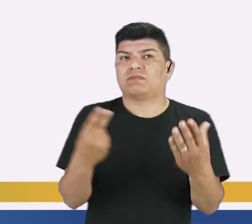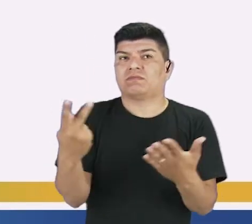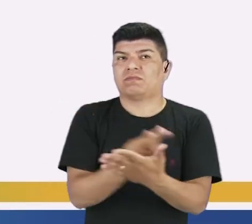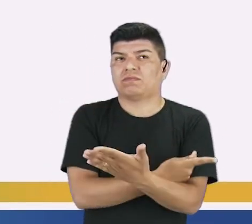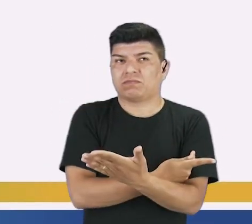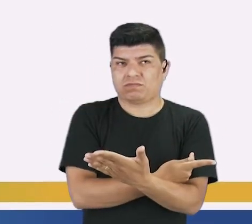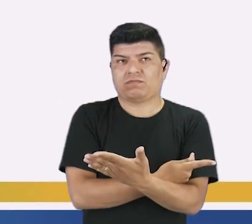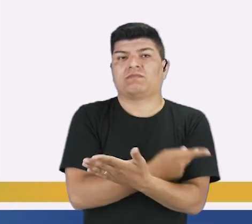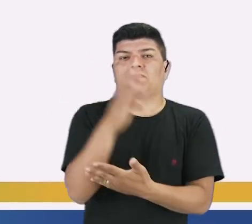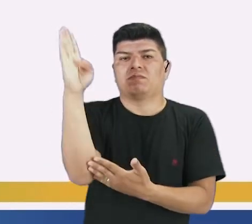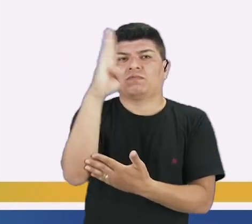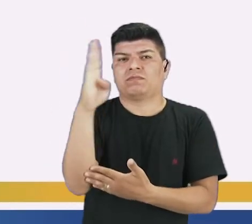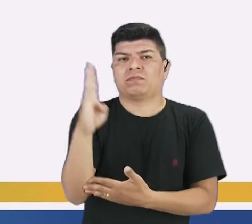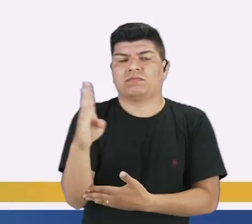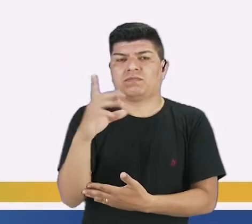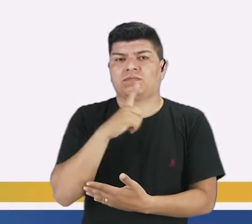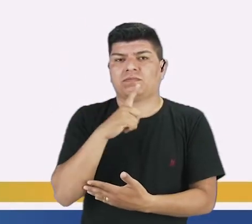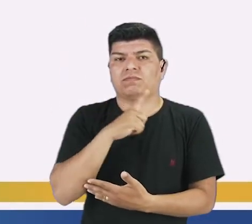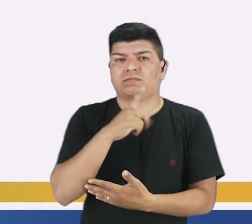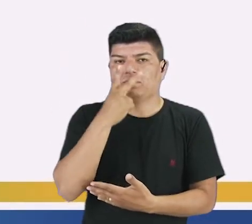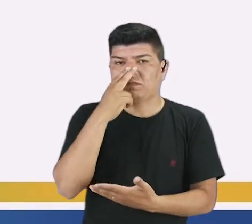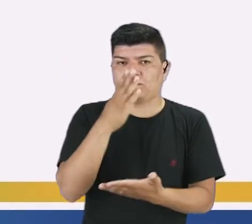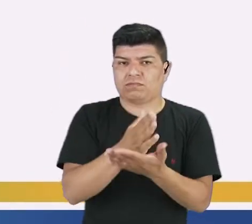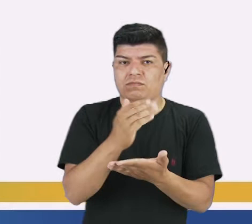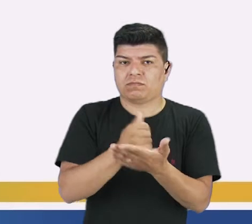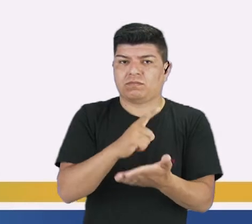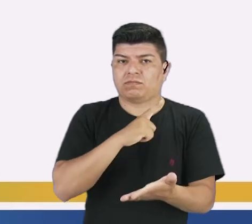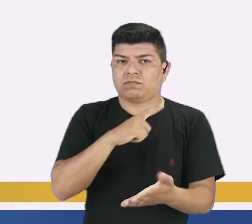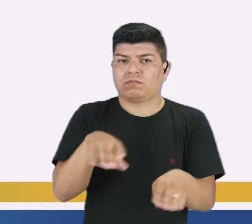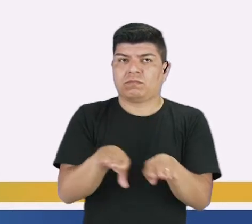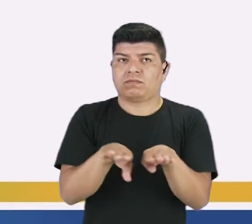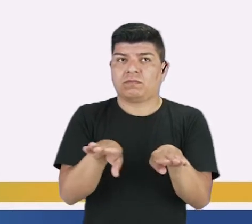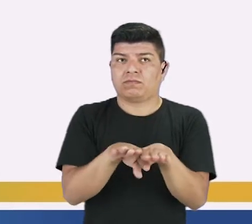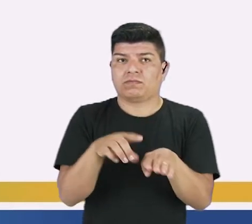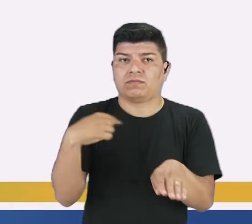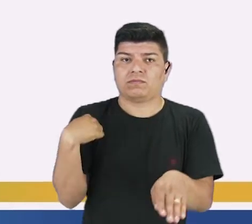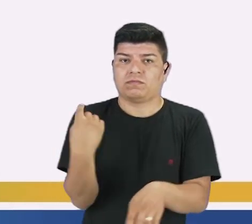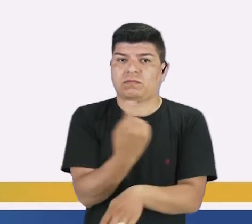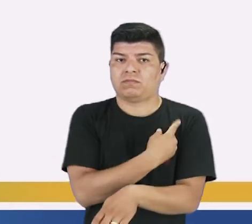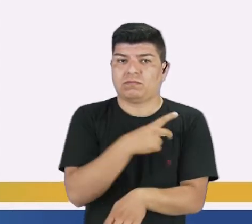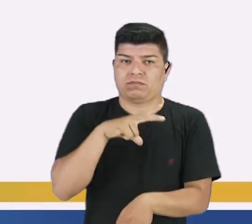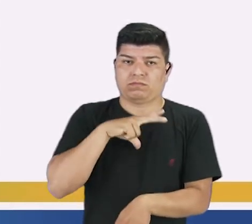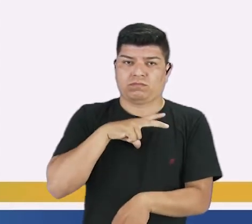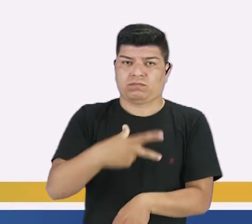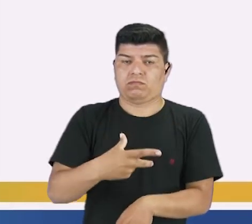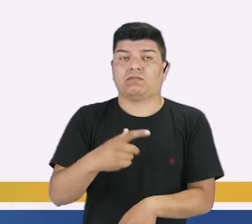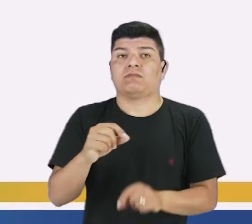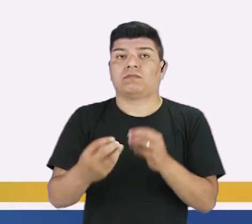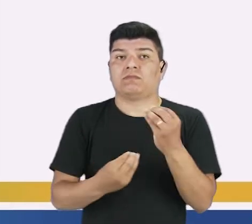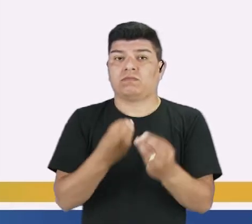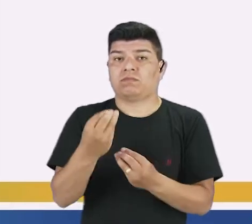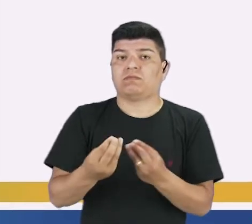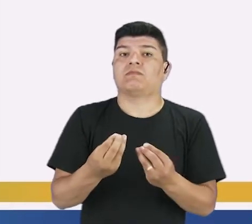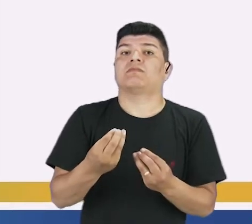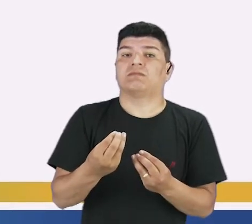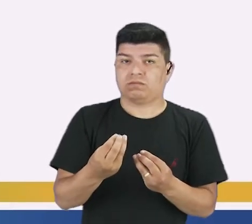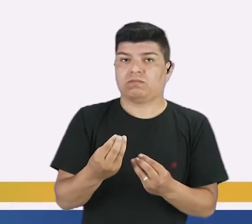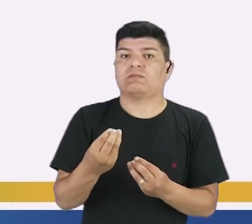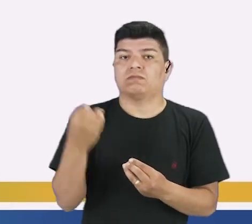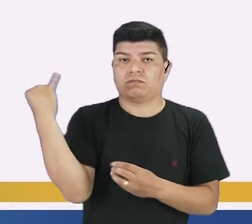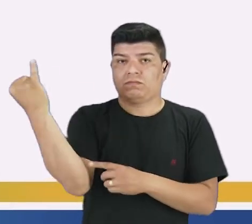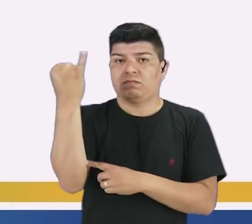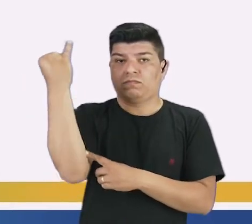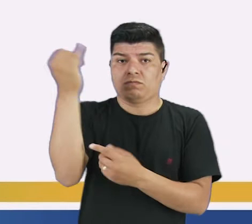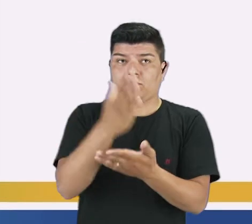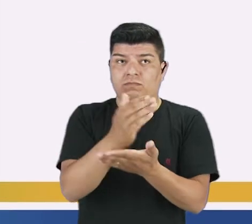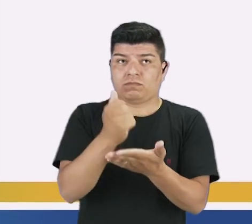aconteceu? No Brasil, houve uma certa divisão também. Então, como éramos colônias de Portugal, foi bem interessante ser